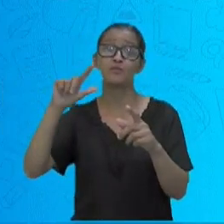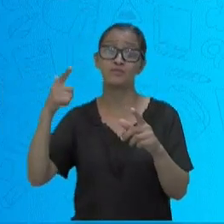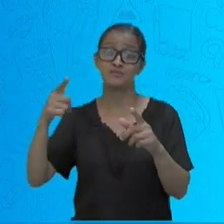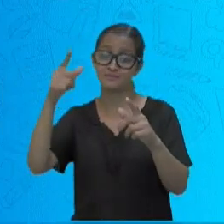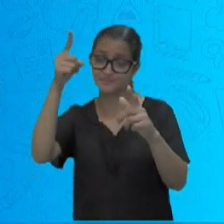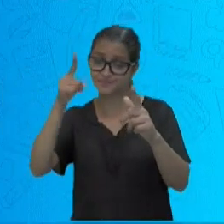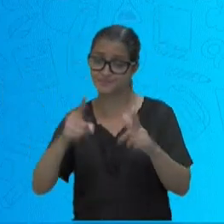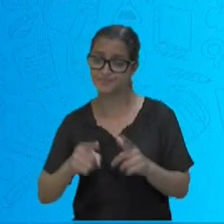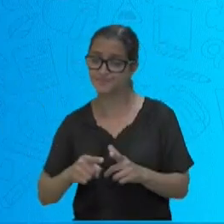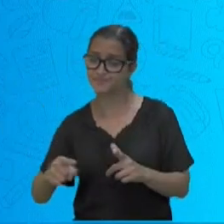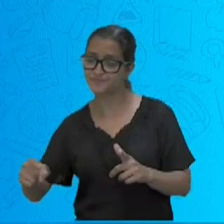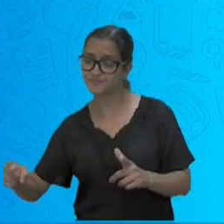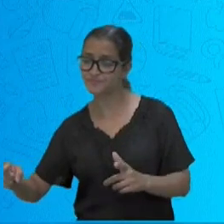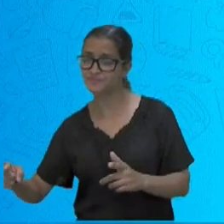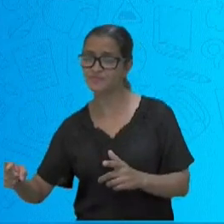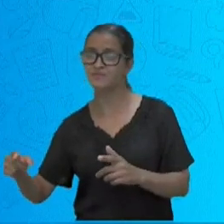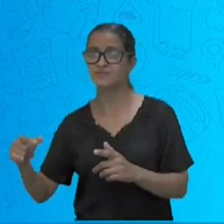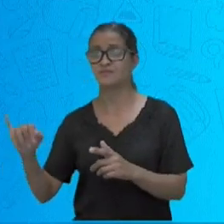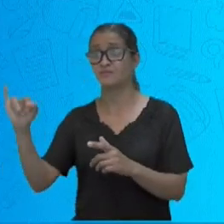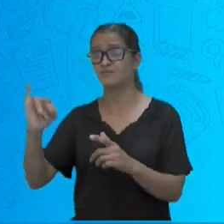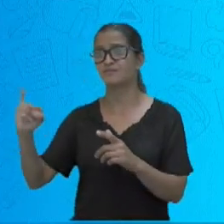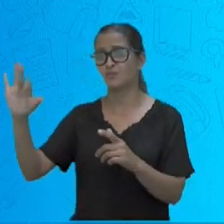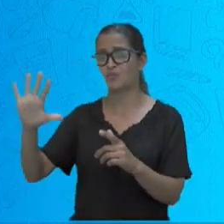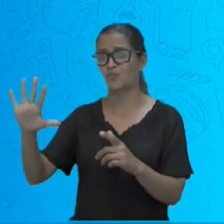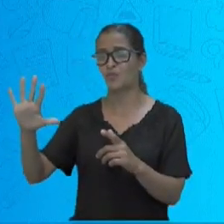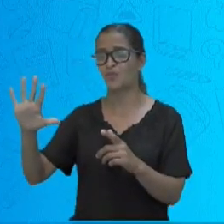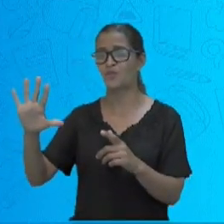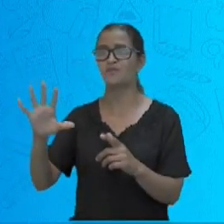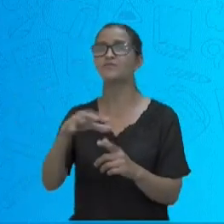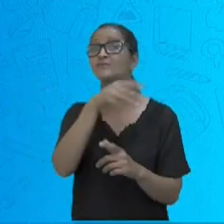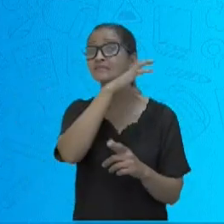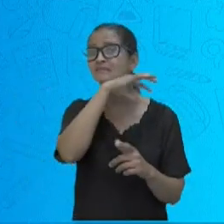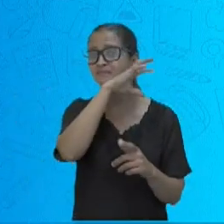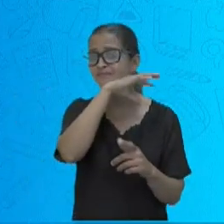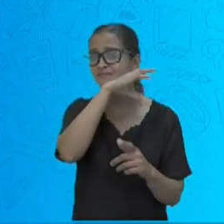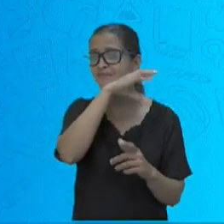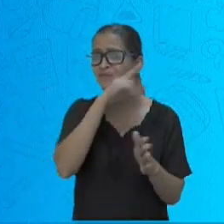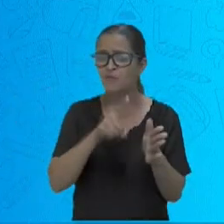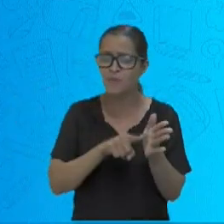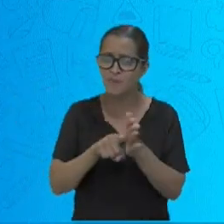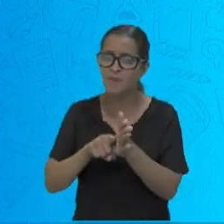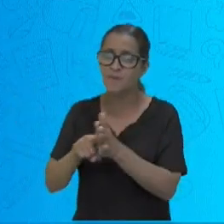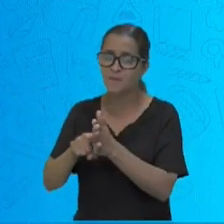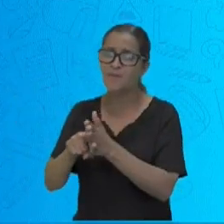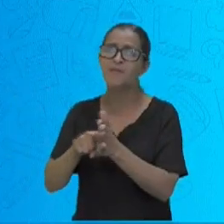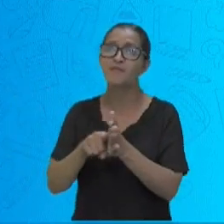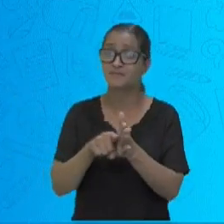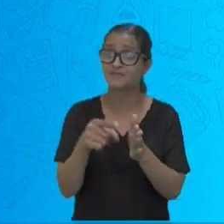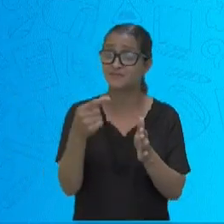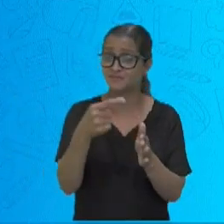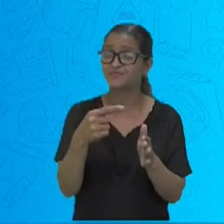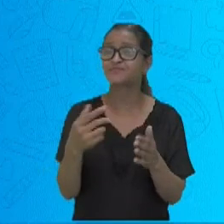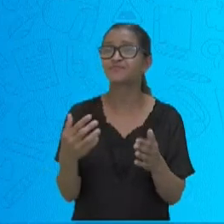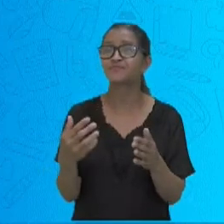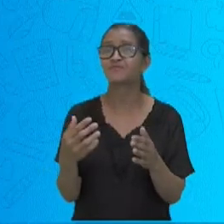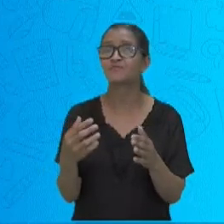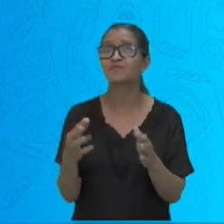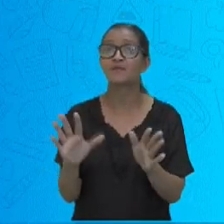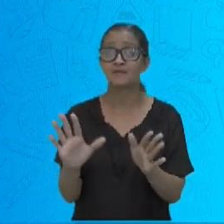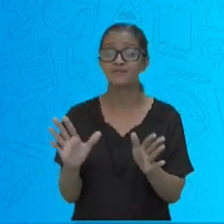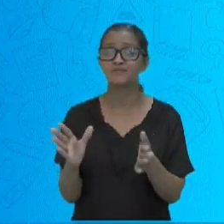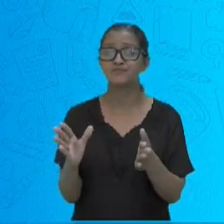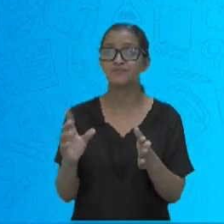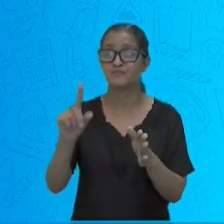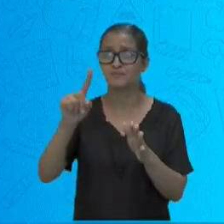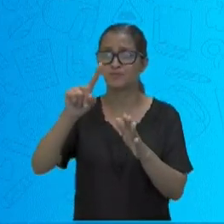vamos colocar os animais. A minha reta aqui, a primeira que eu vou colocar as pessoas, eu vou traçar